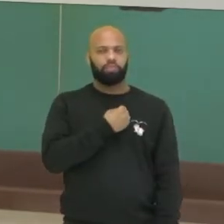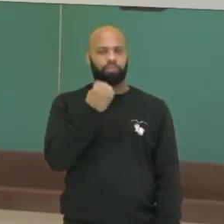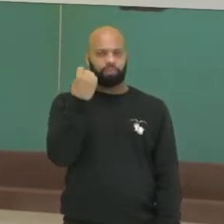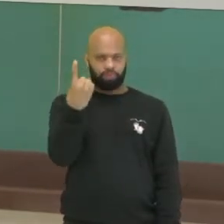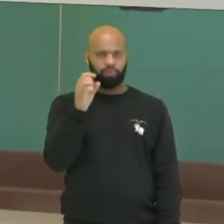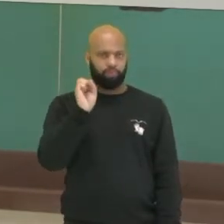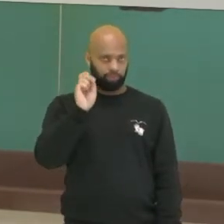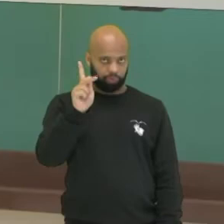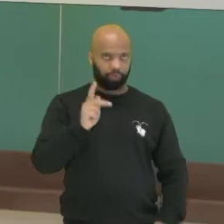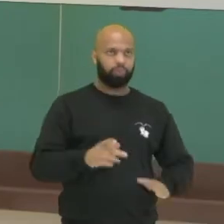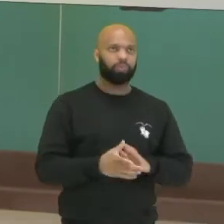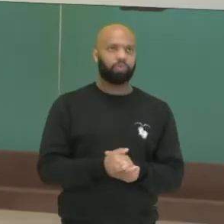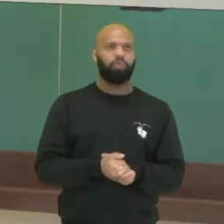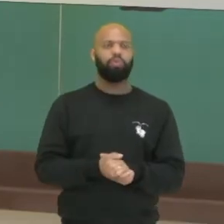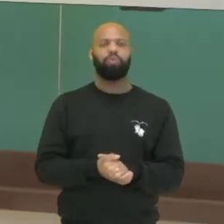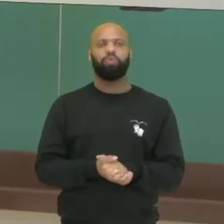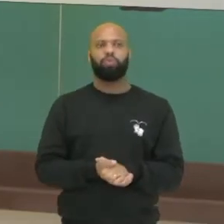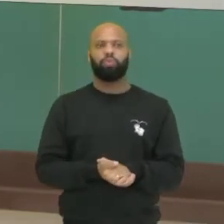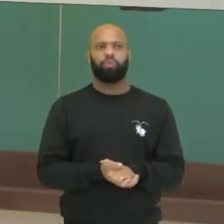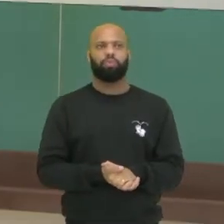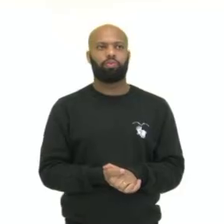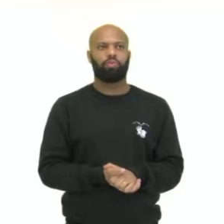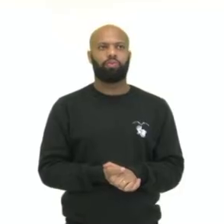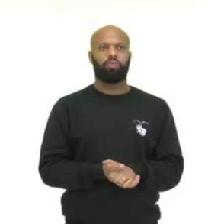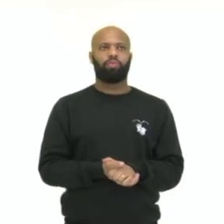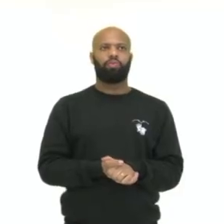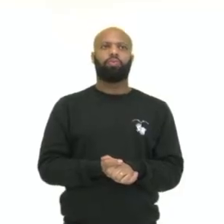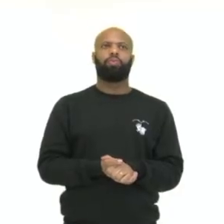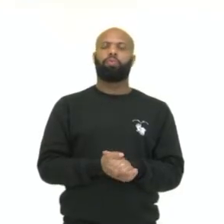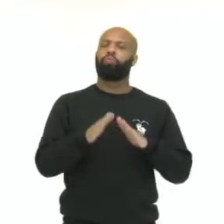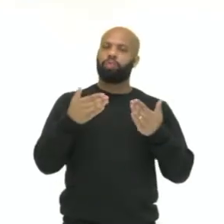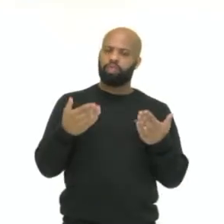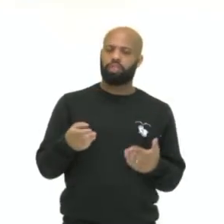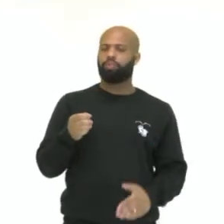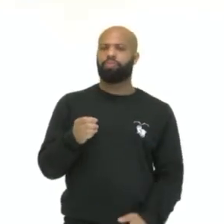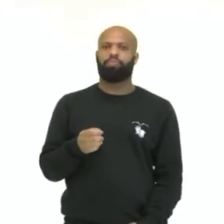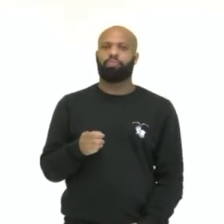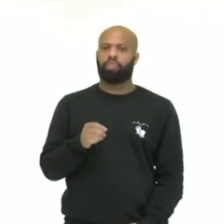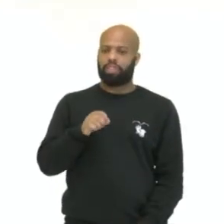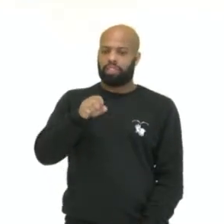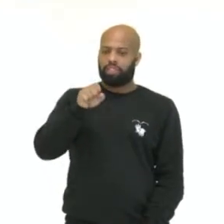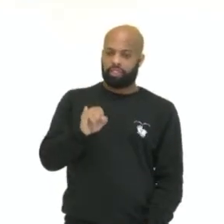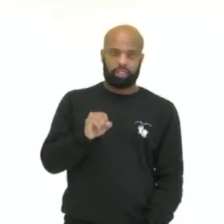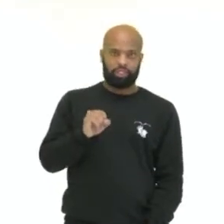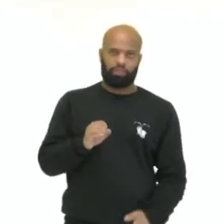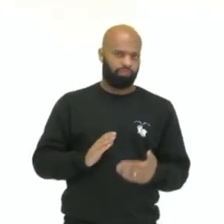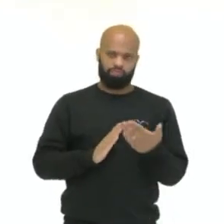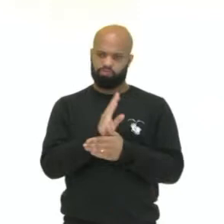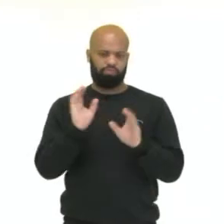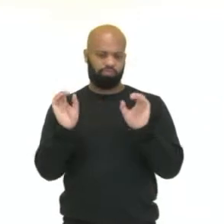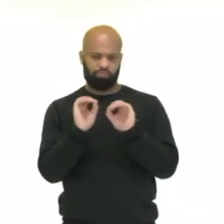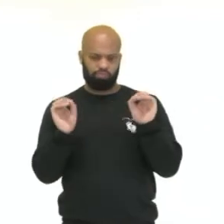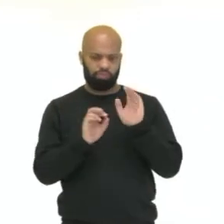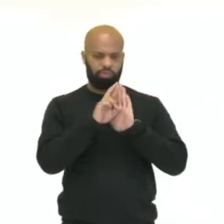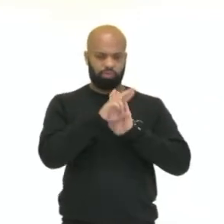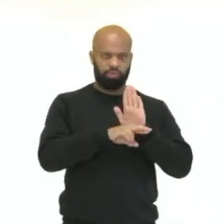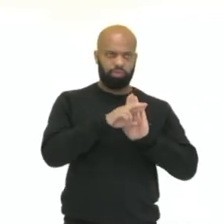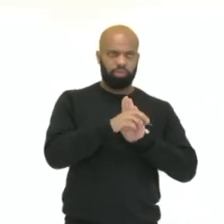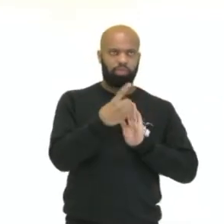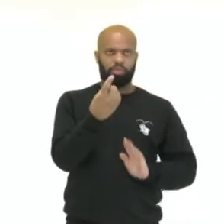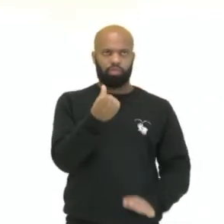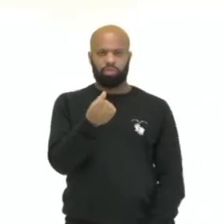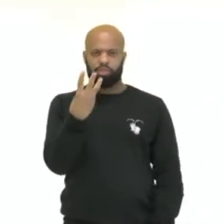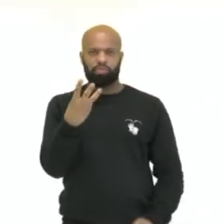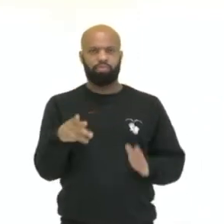atividade 1 do nossa aula. Mesmo sem que ainda tivesse sido aprovada a Resolução 163 do CONANDA,